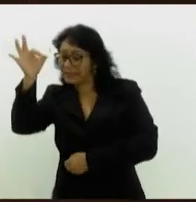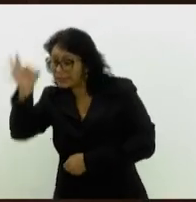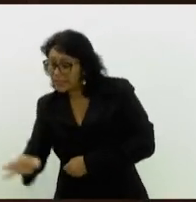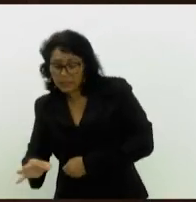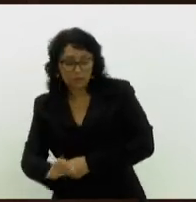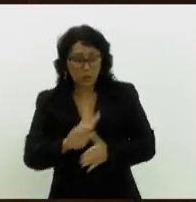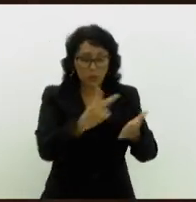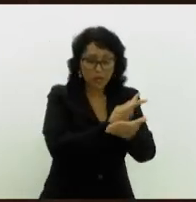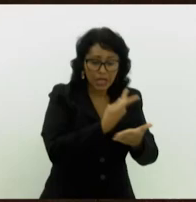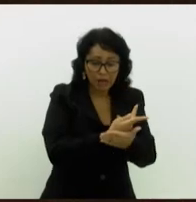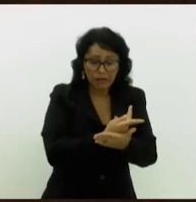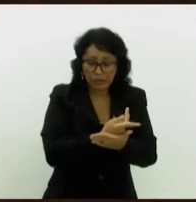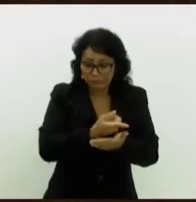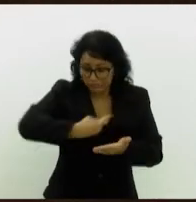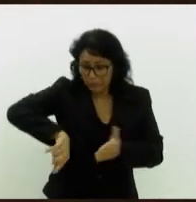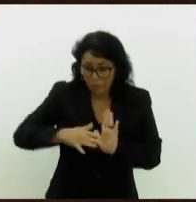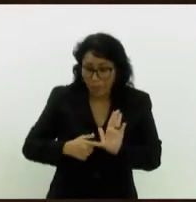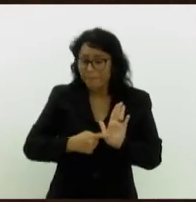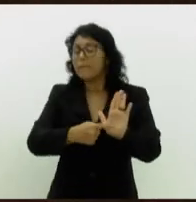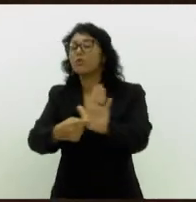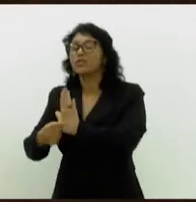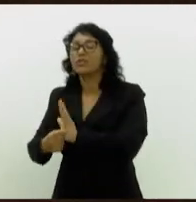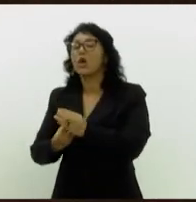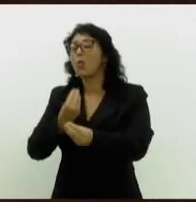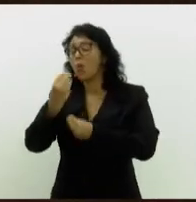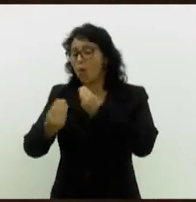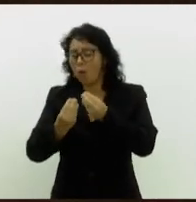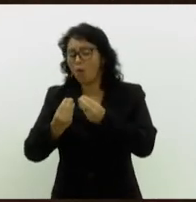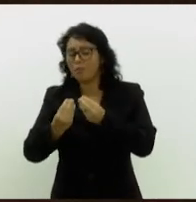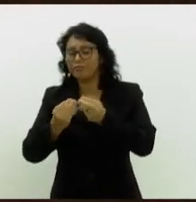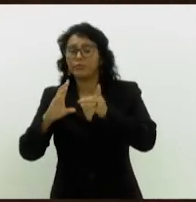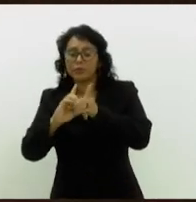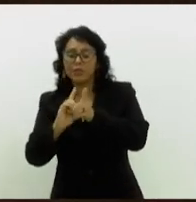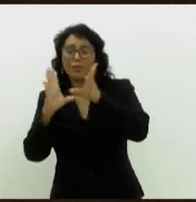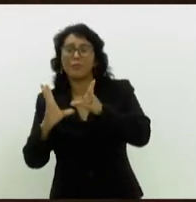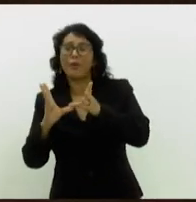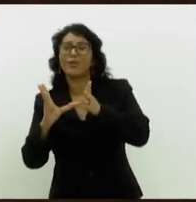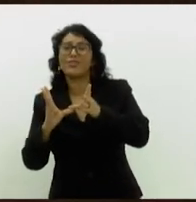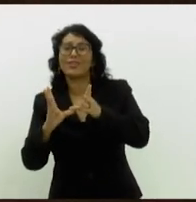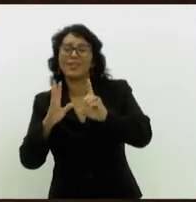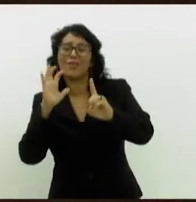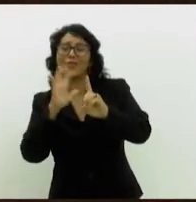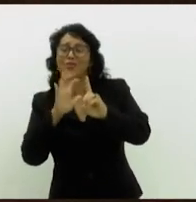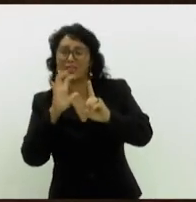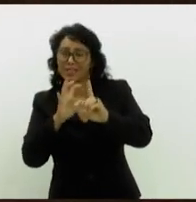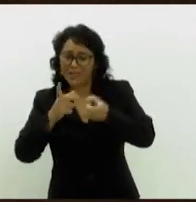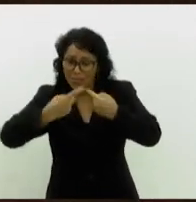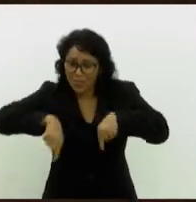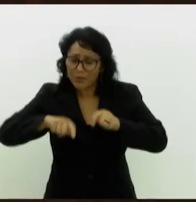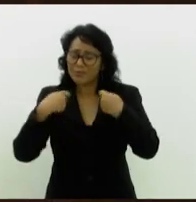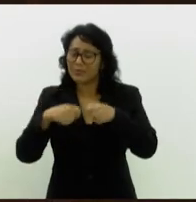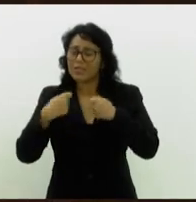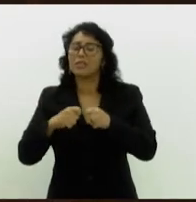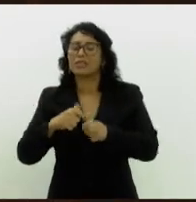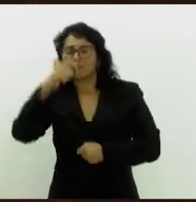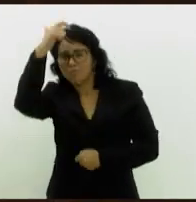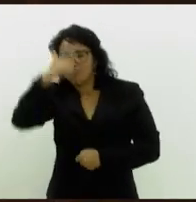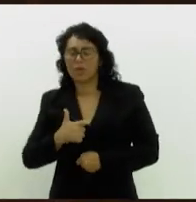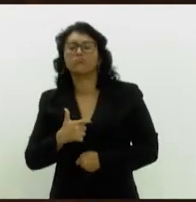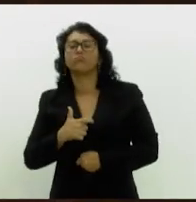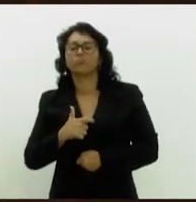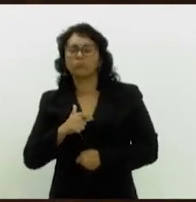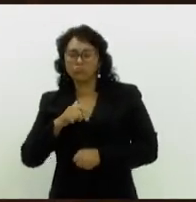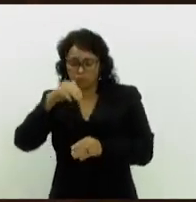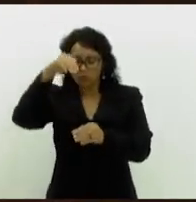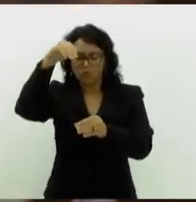mentira que pode causar o dano pro nosso sistema democrático ou pra saúde das pessoas portanto presidenta meu voto é favorável seguindo parecer